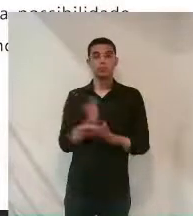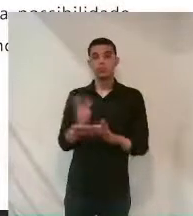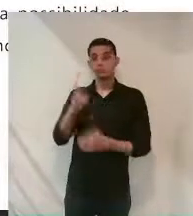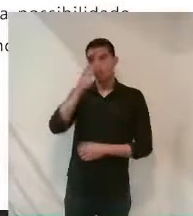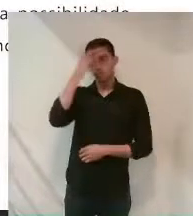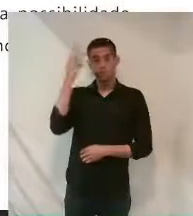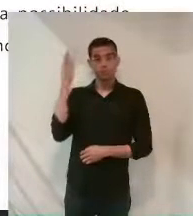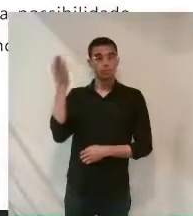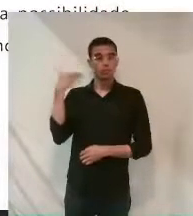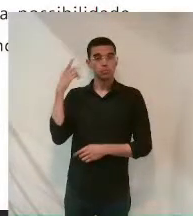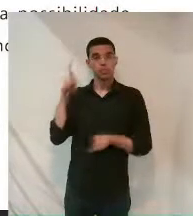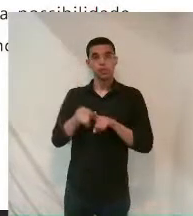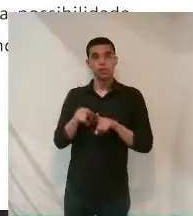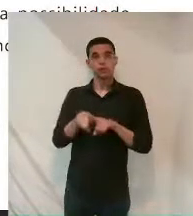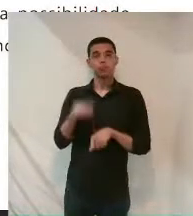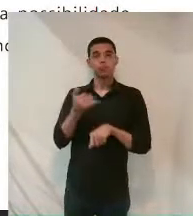existiam.